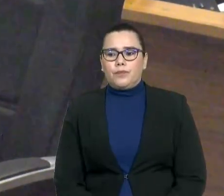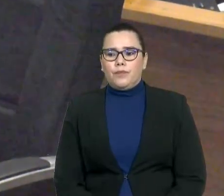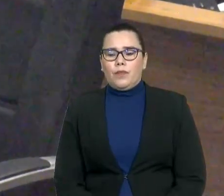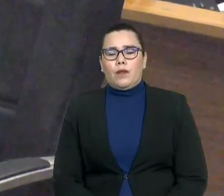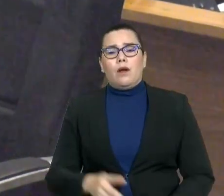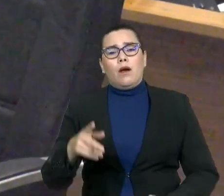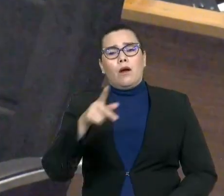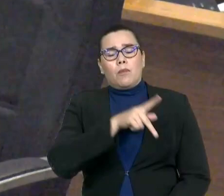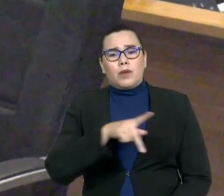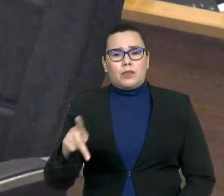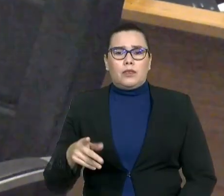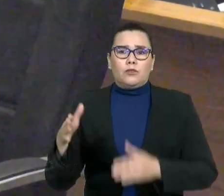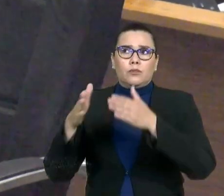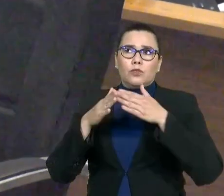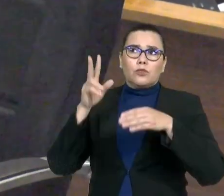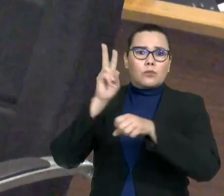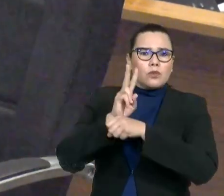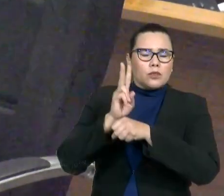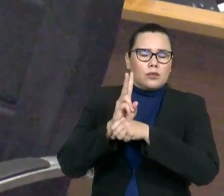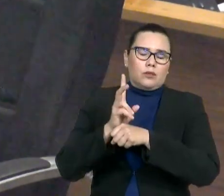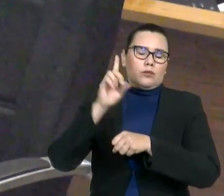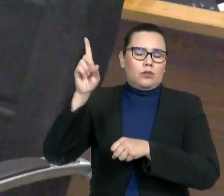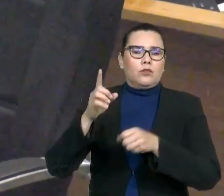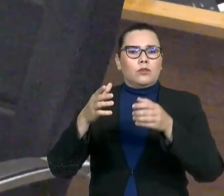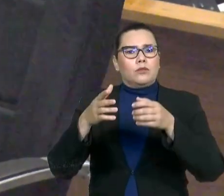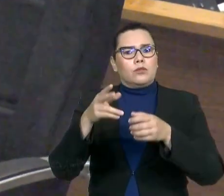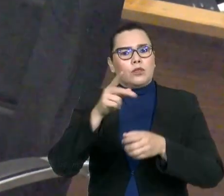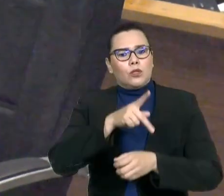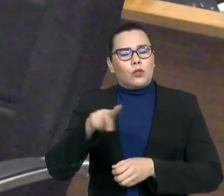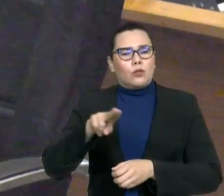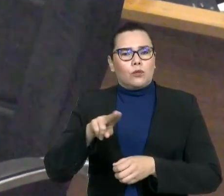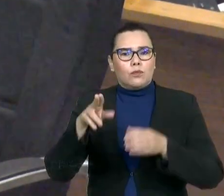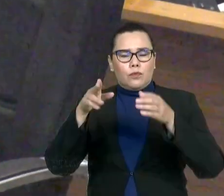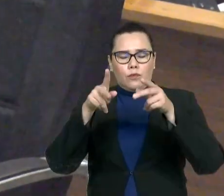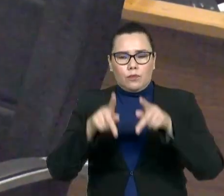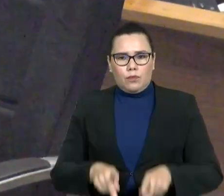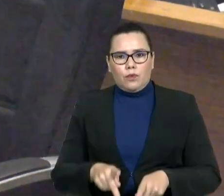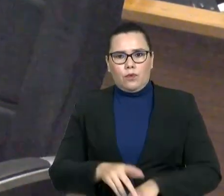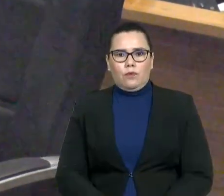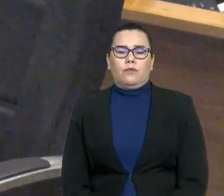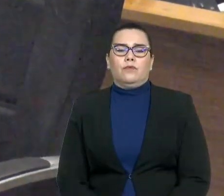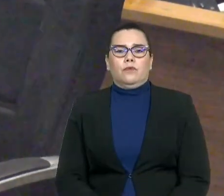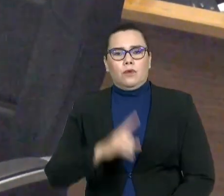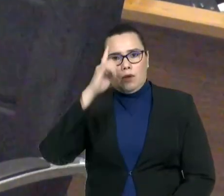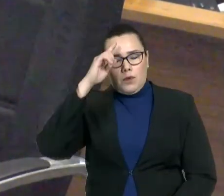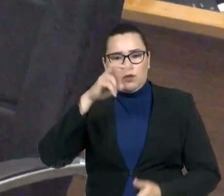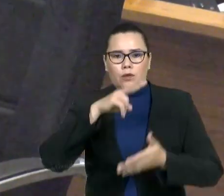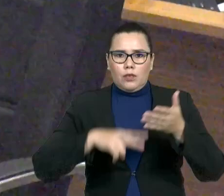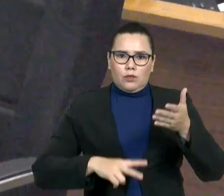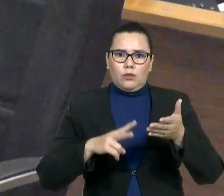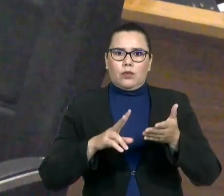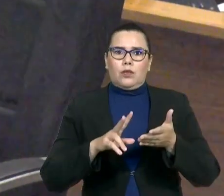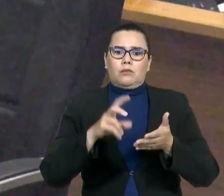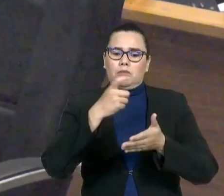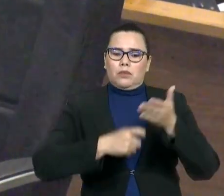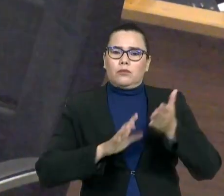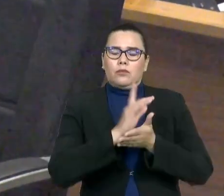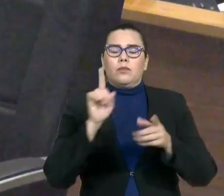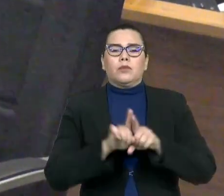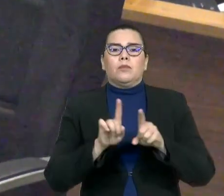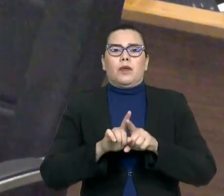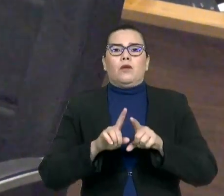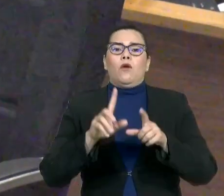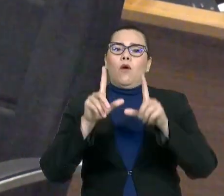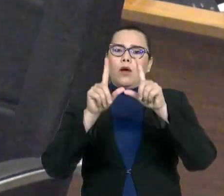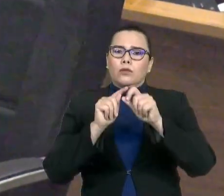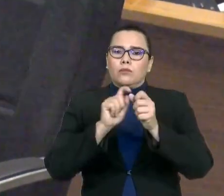Presidente, em nome do povo, invocando a proteção de Deus, declarou aberta a sessão, determinando a leitura do texto bíblico e ata da sessão anterior, que foi aprovada, e do expediente, que foi